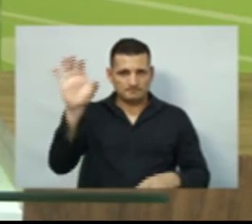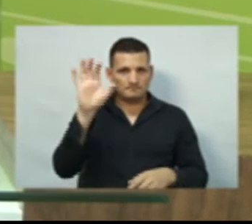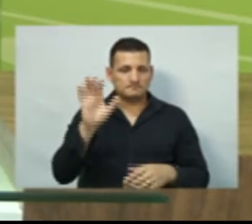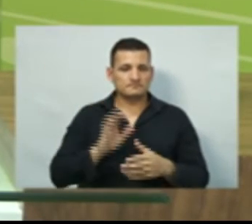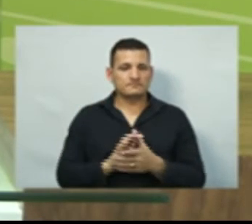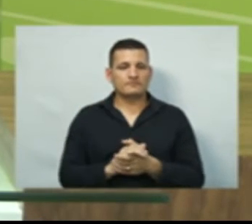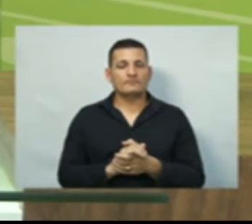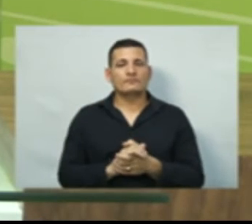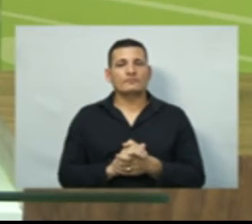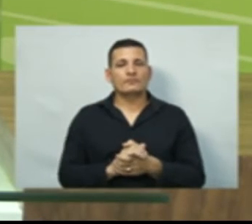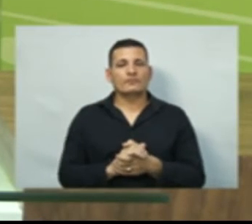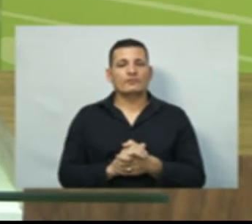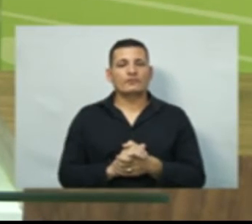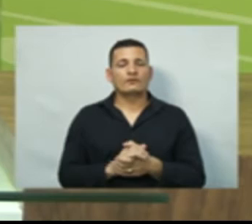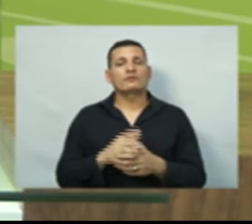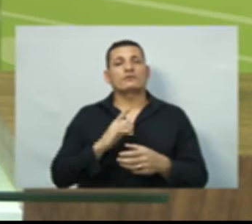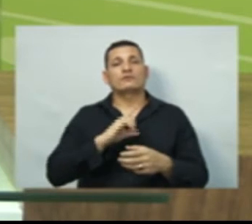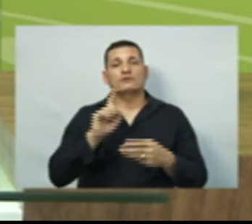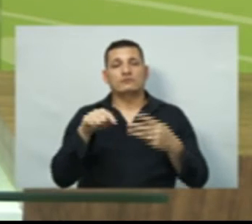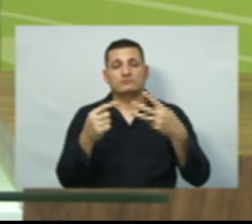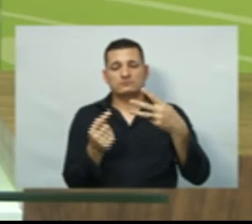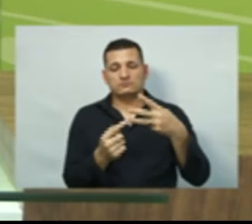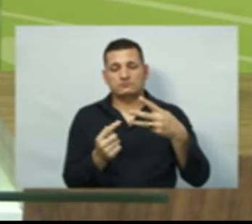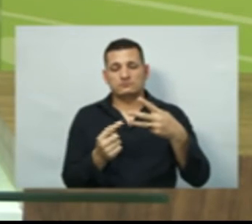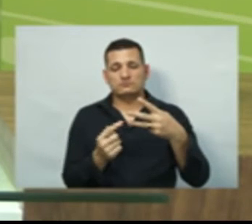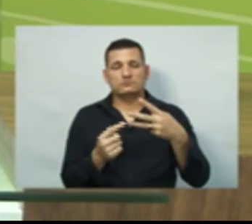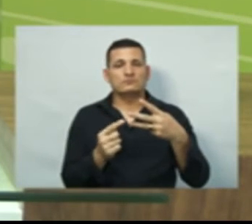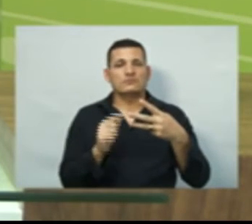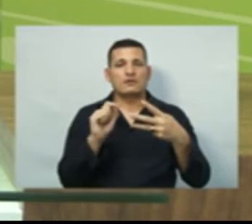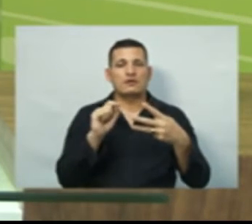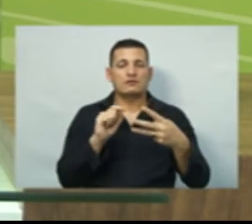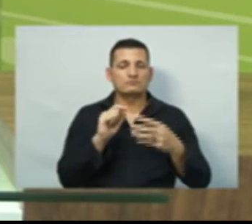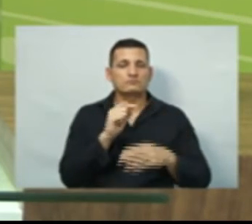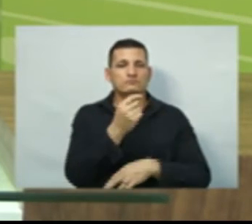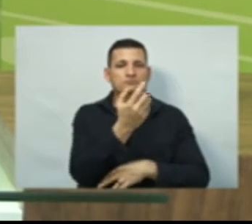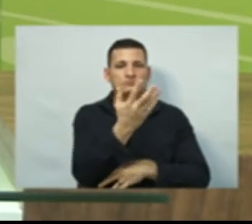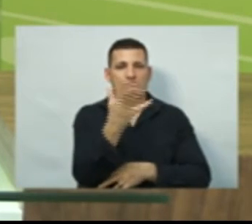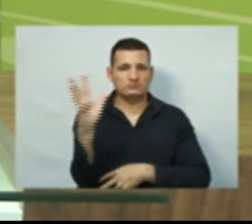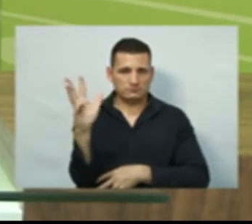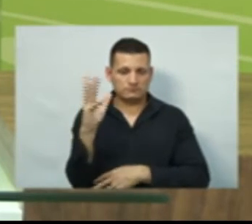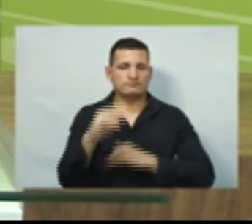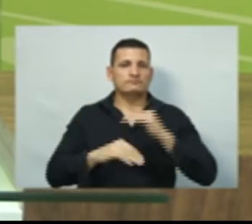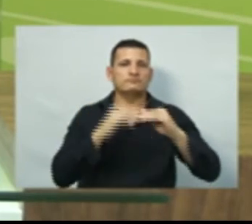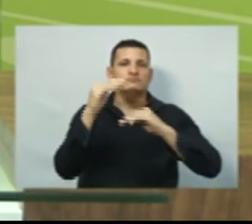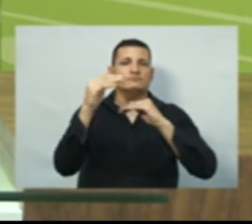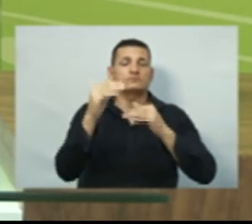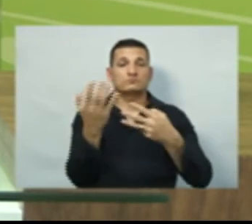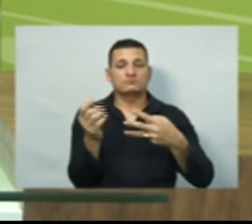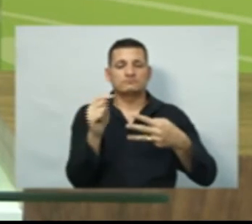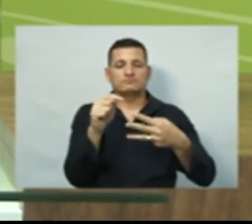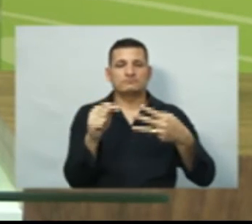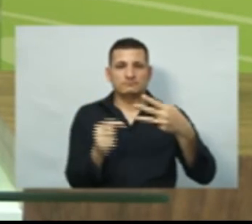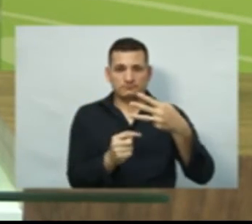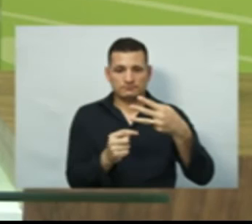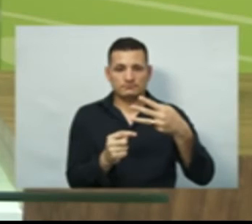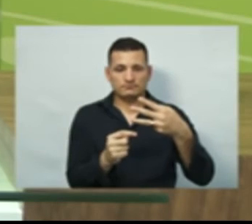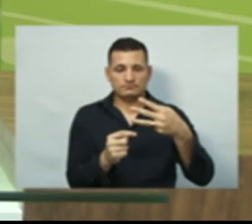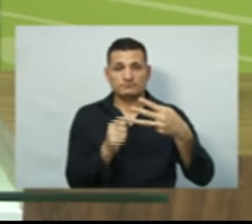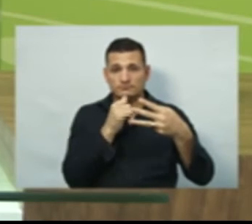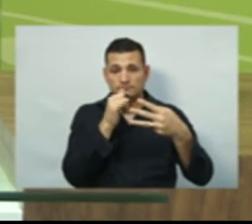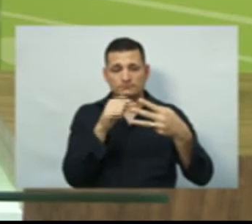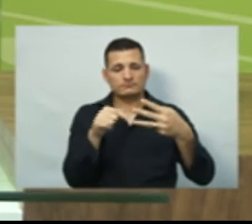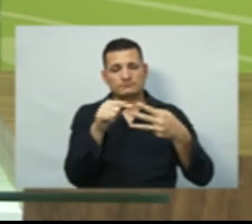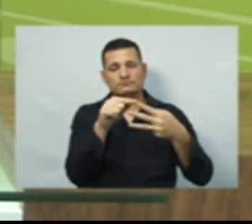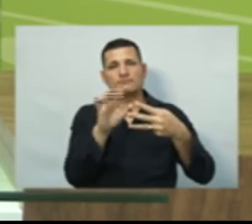temos o terceiro fator, que é o desenvolvimento ambiental. Esses 3 pontos, se não estiverem